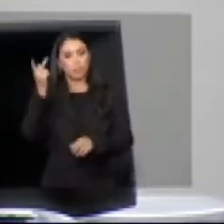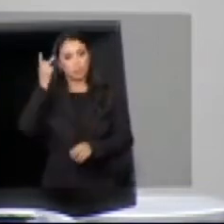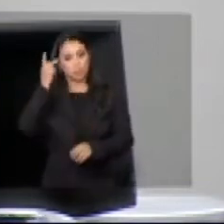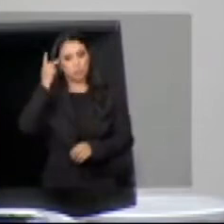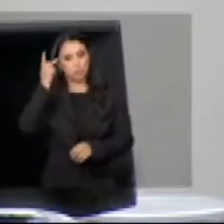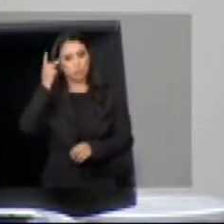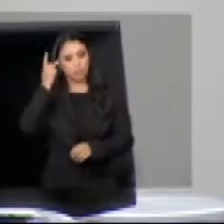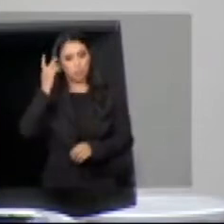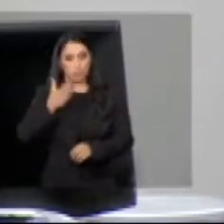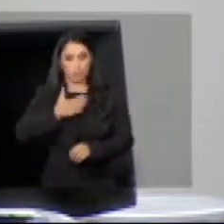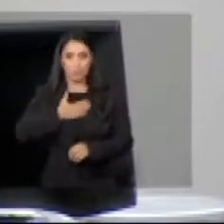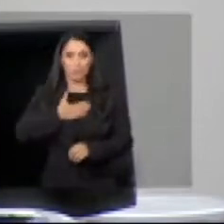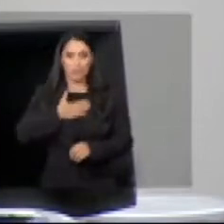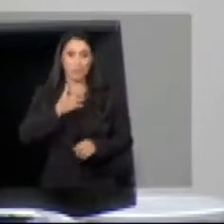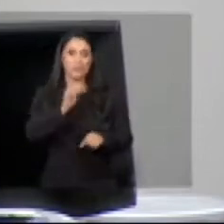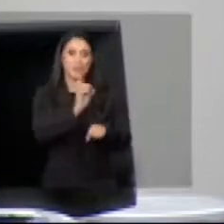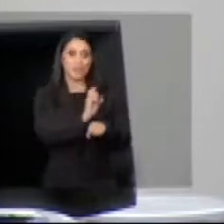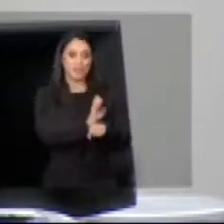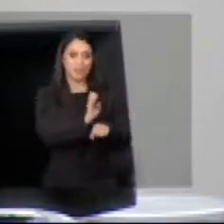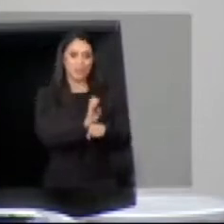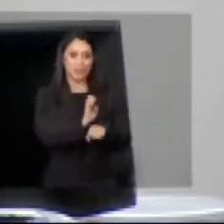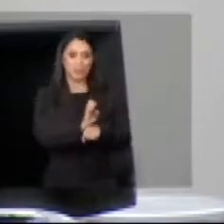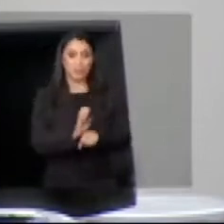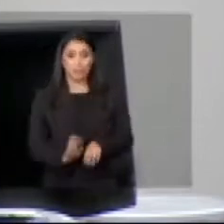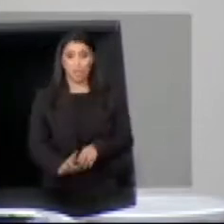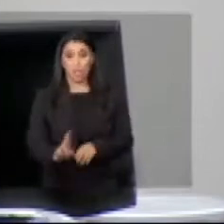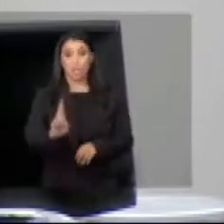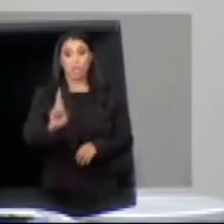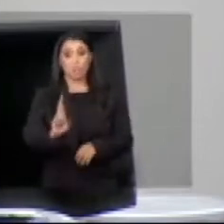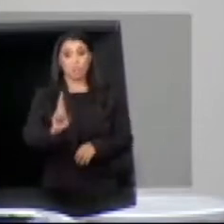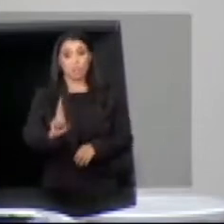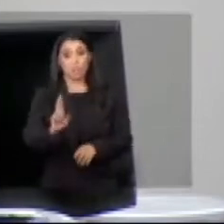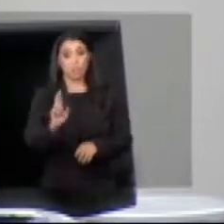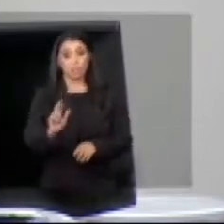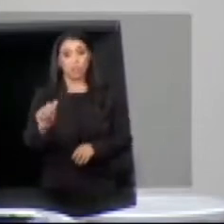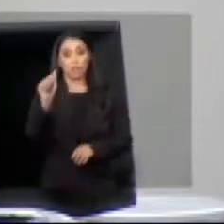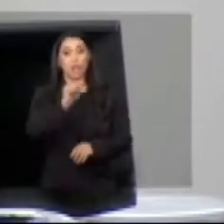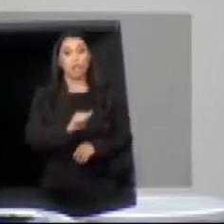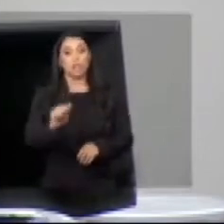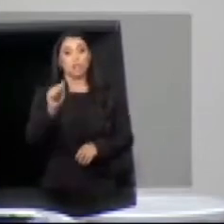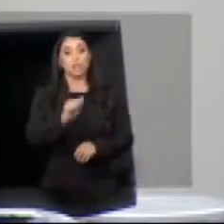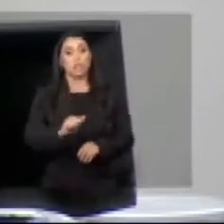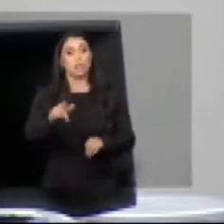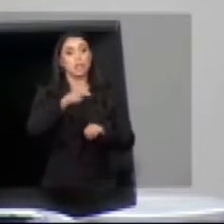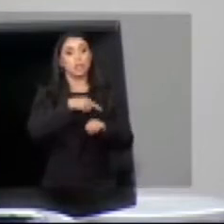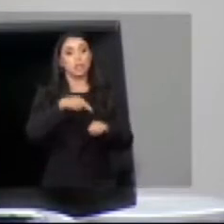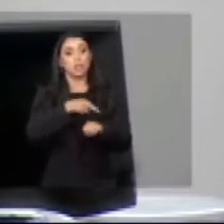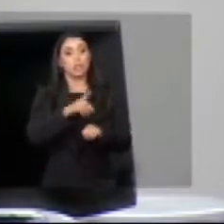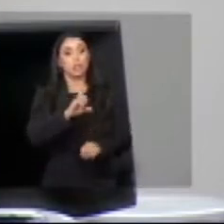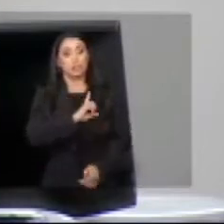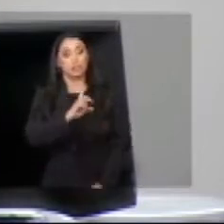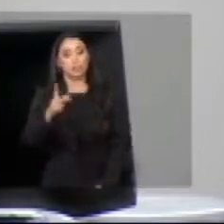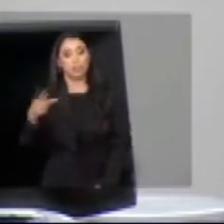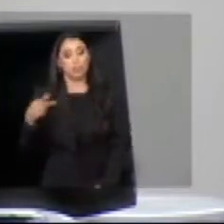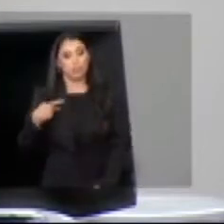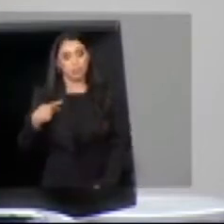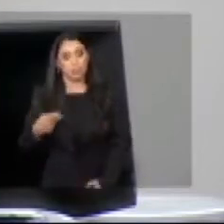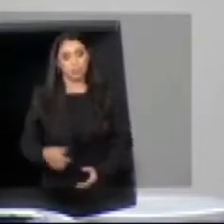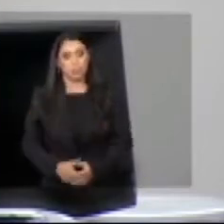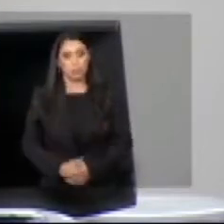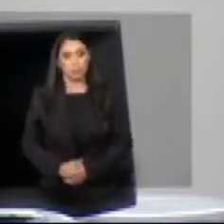do meu estado e representando aqui Associação Nacional das defensoras defensores